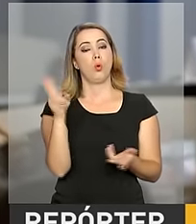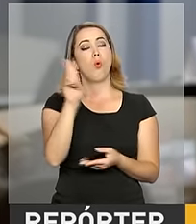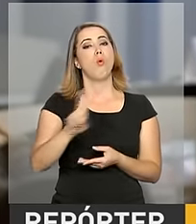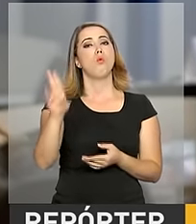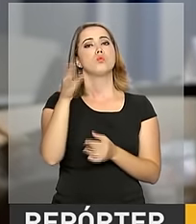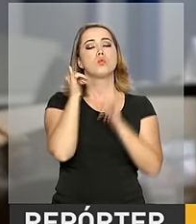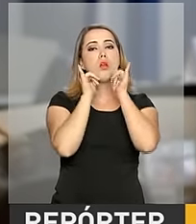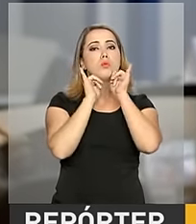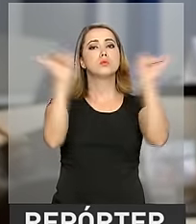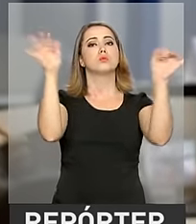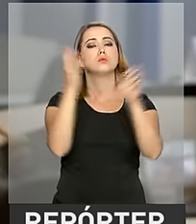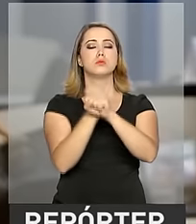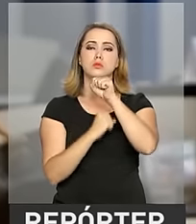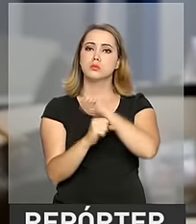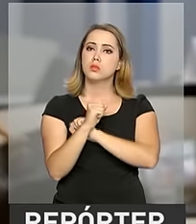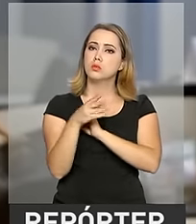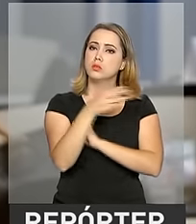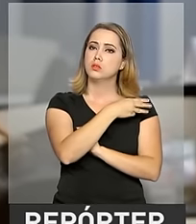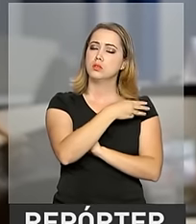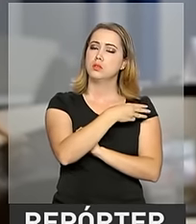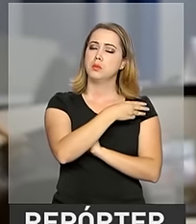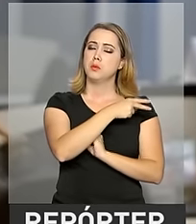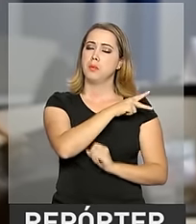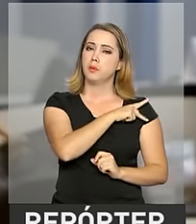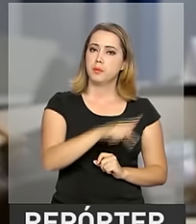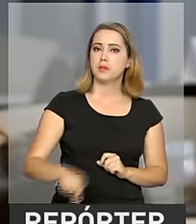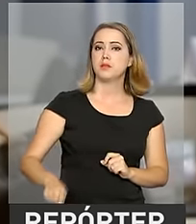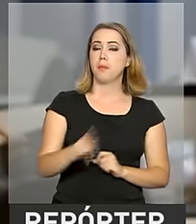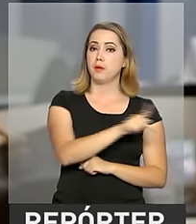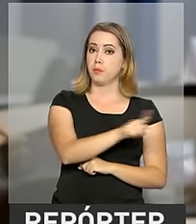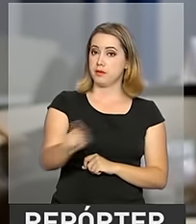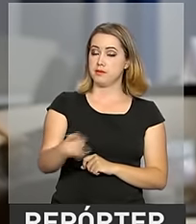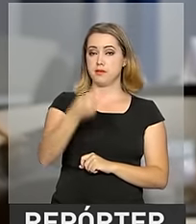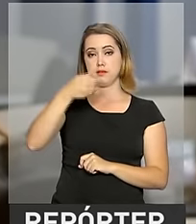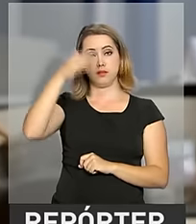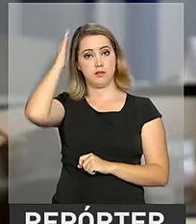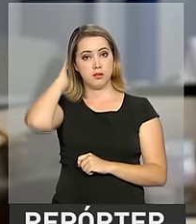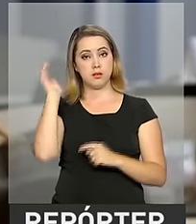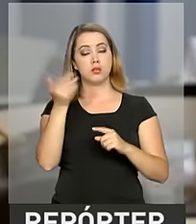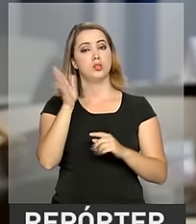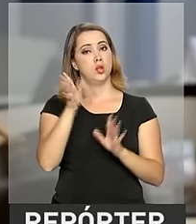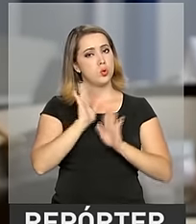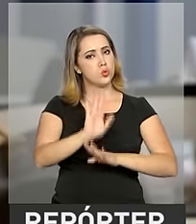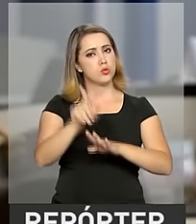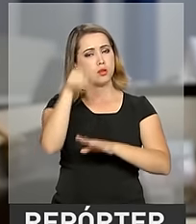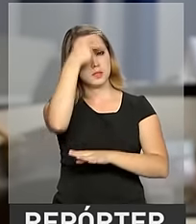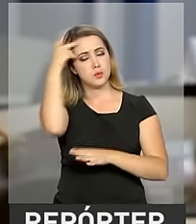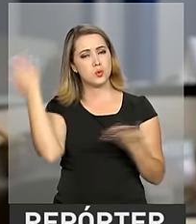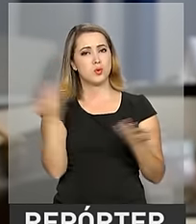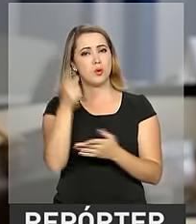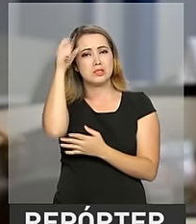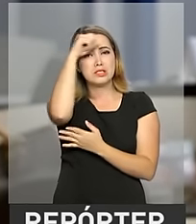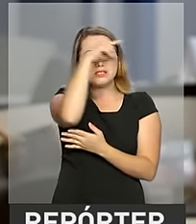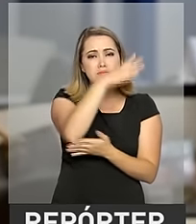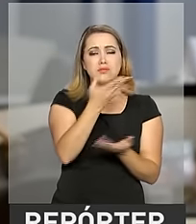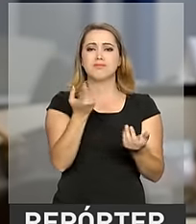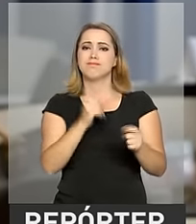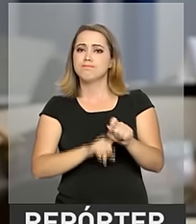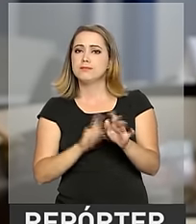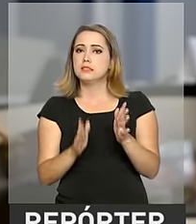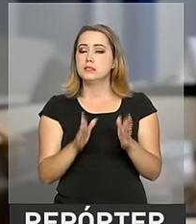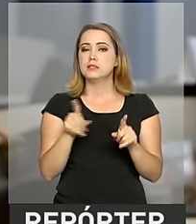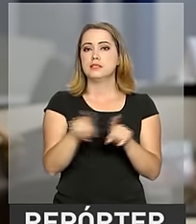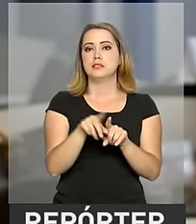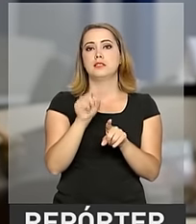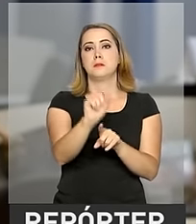final do ano passado pelo presidente Michel Temer como forma de ajudar as pessoas neste momento de crise e de estimular a economia. O ministro do Trabalho,